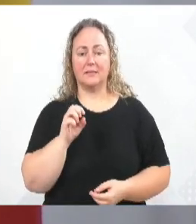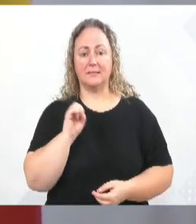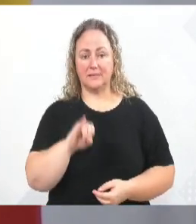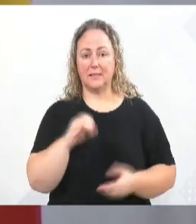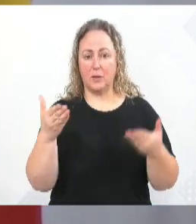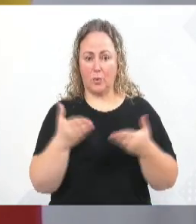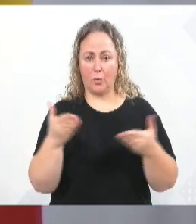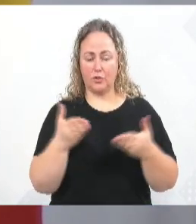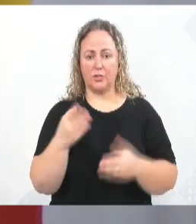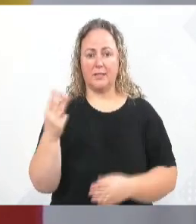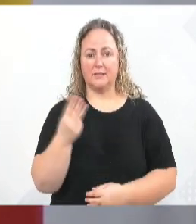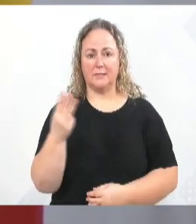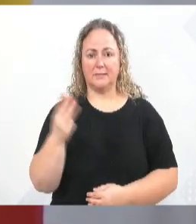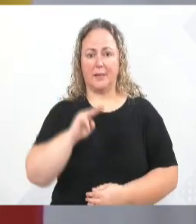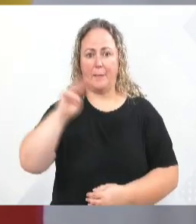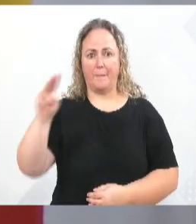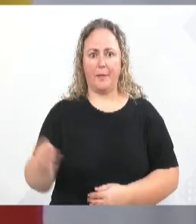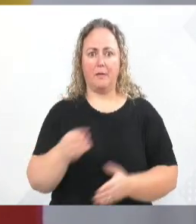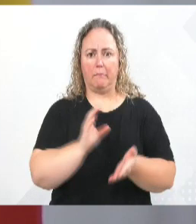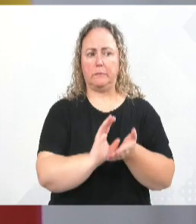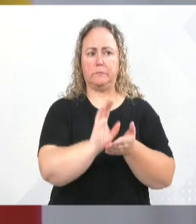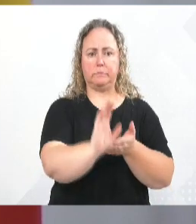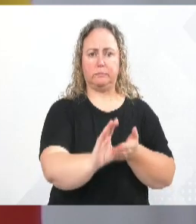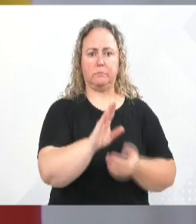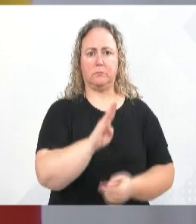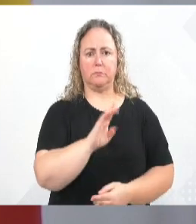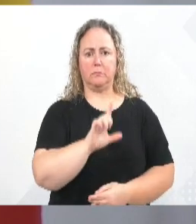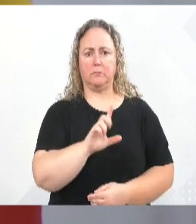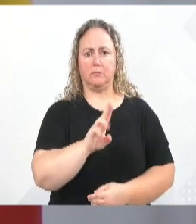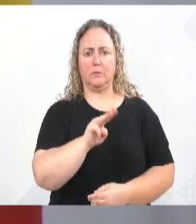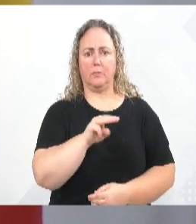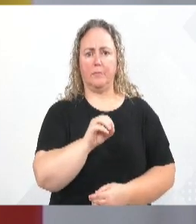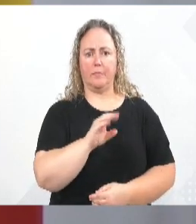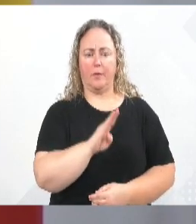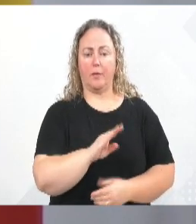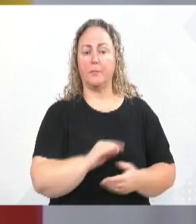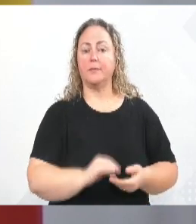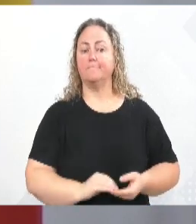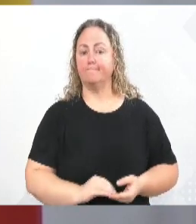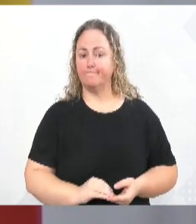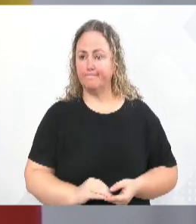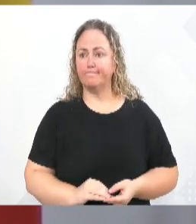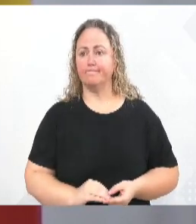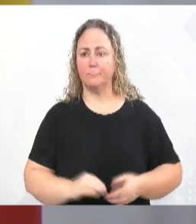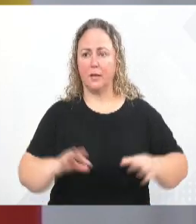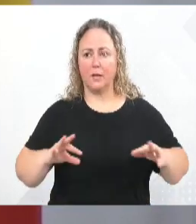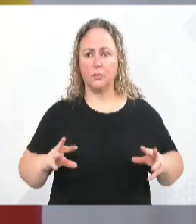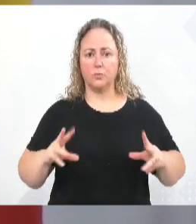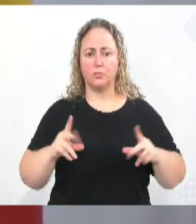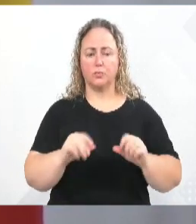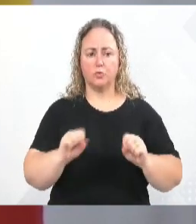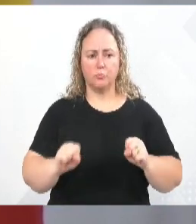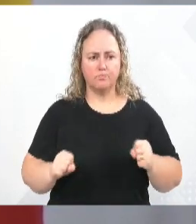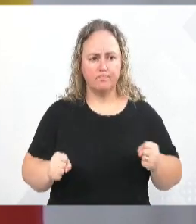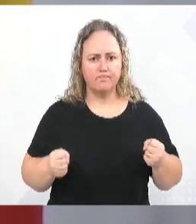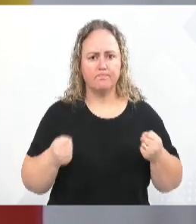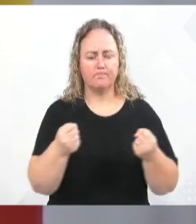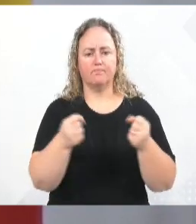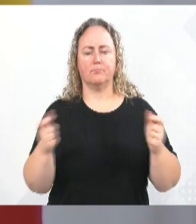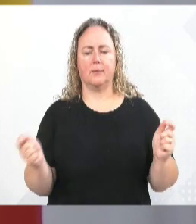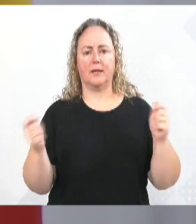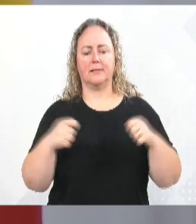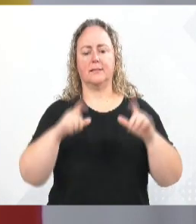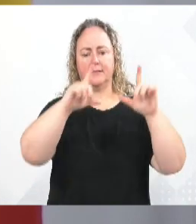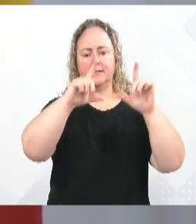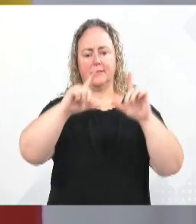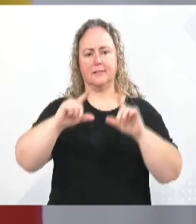por ano em subsídios à Blumob, significa que todos os esforços devem ser somados para que a gente consiga diminuir